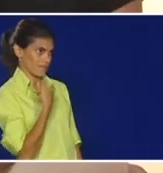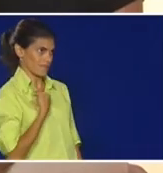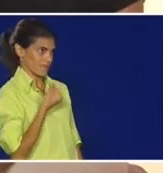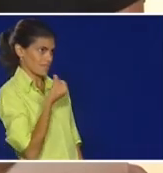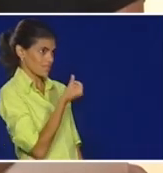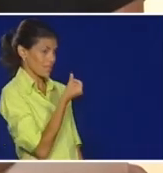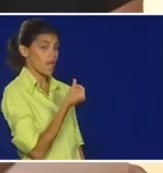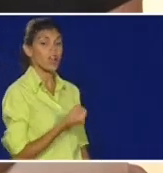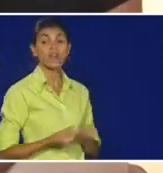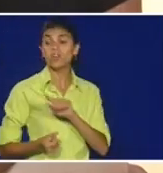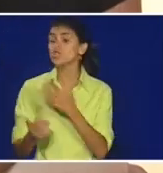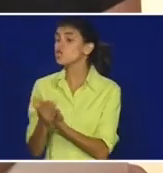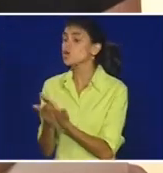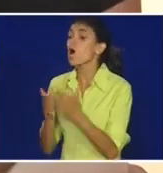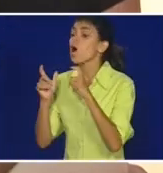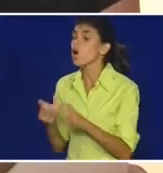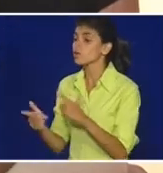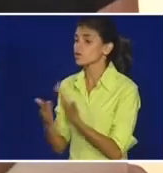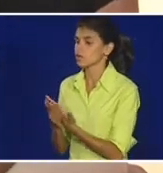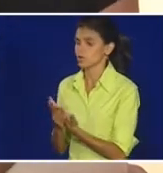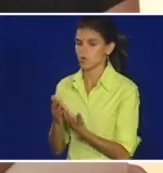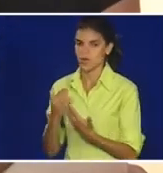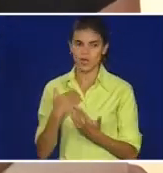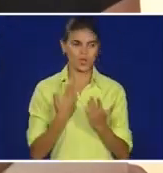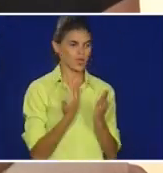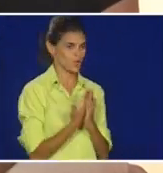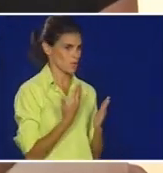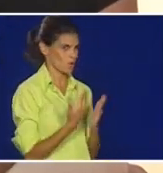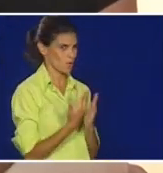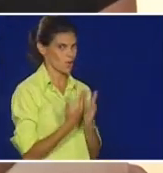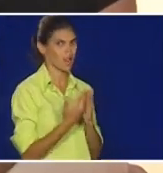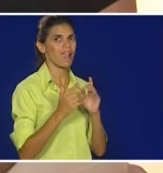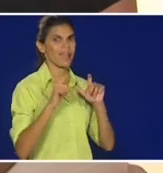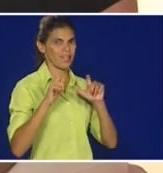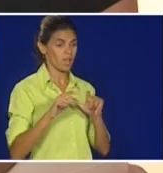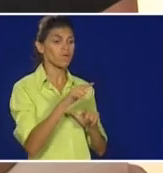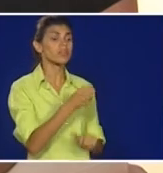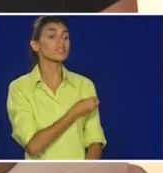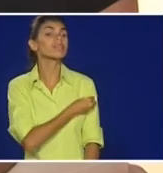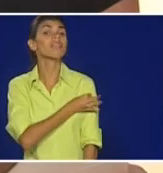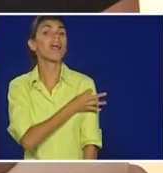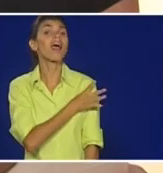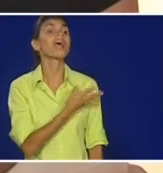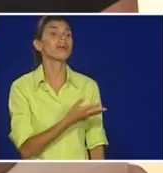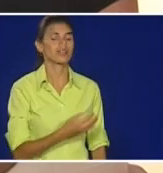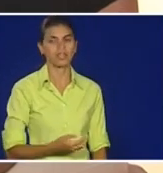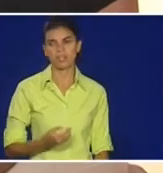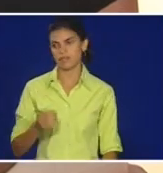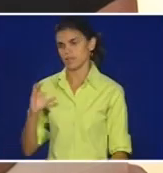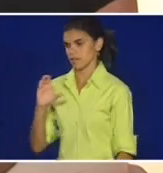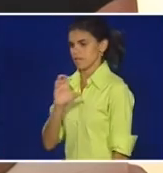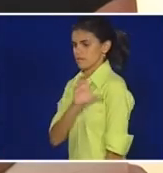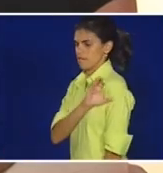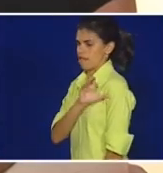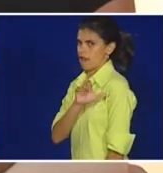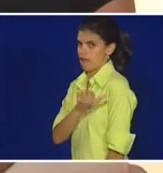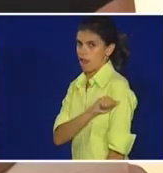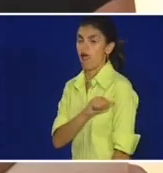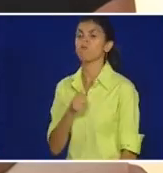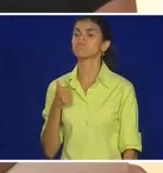você estuda? Eliezer Max. E você está em que série? CA. Está no CA. Mas